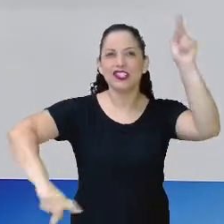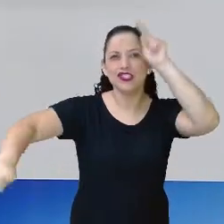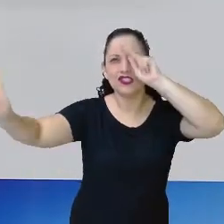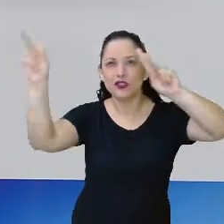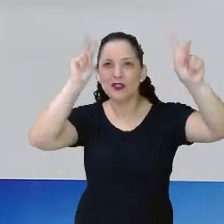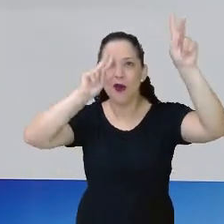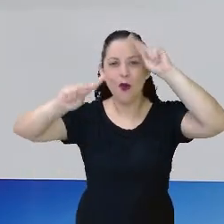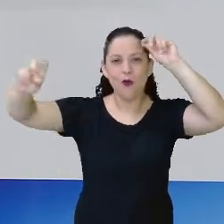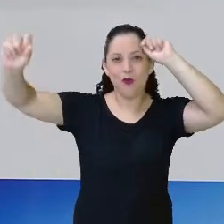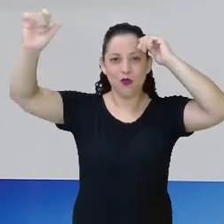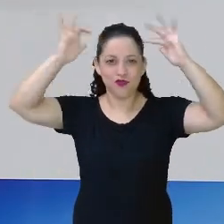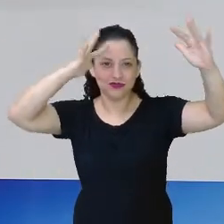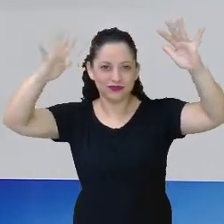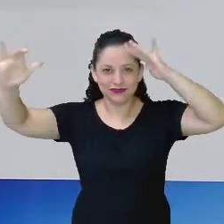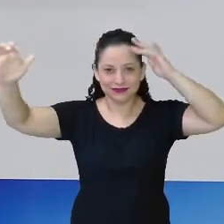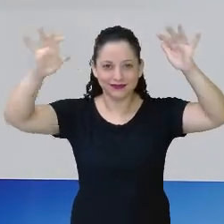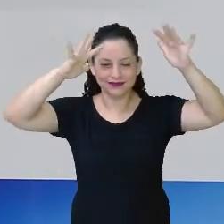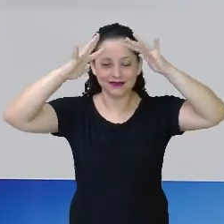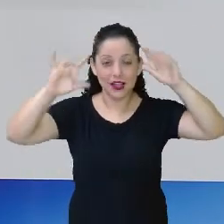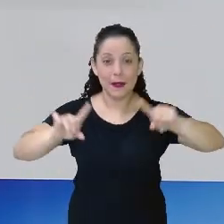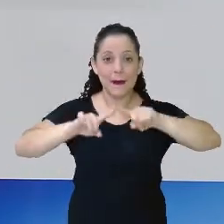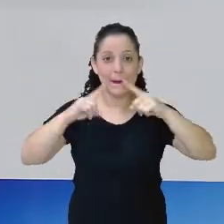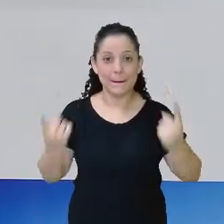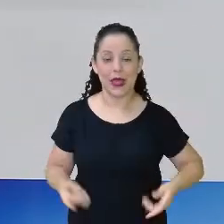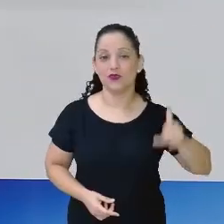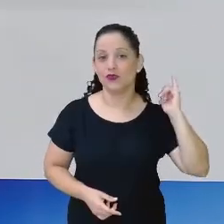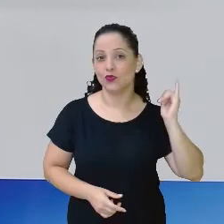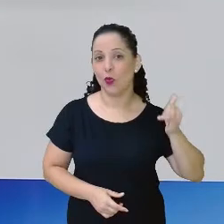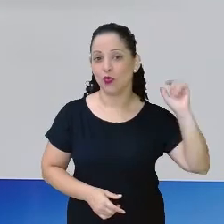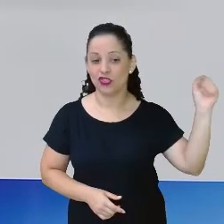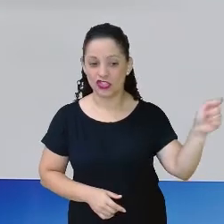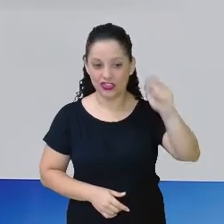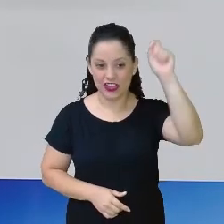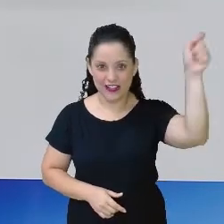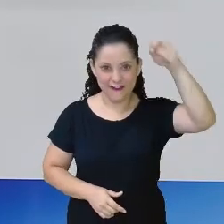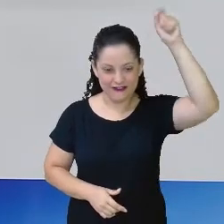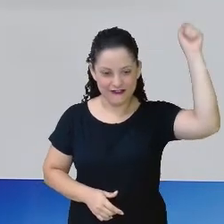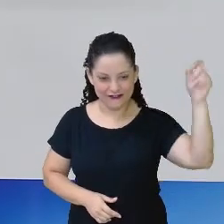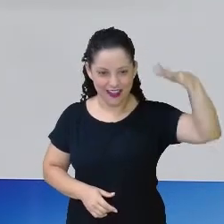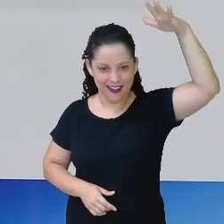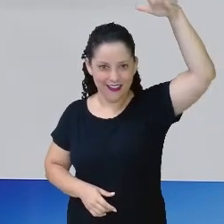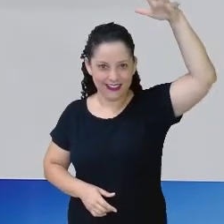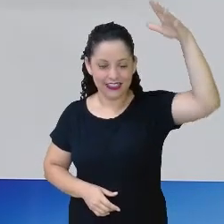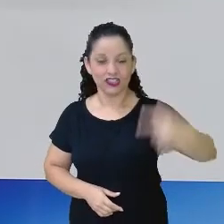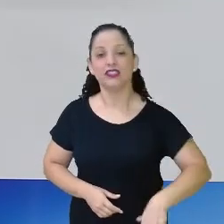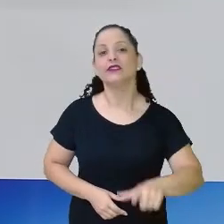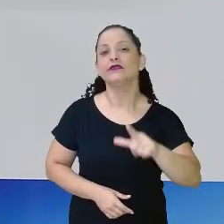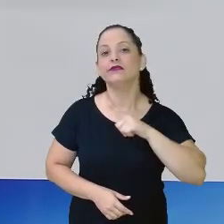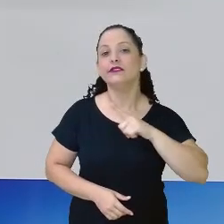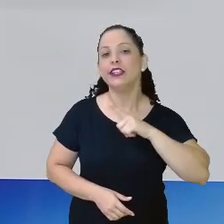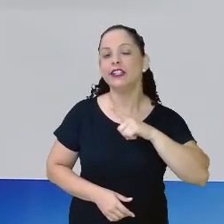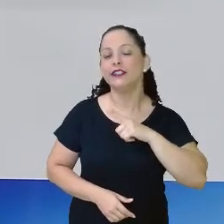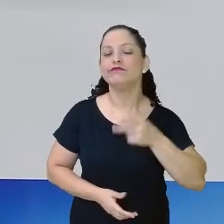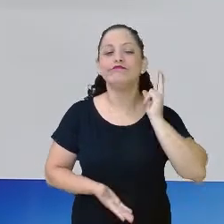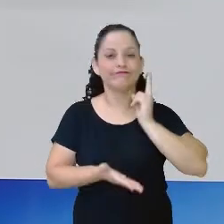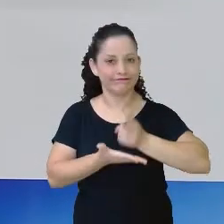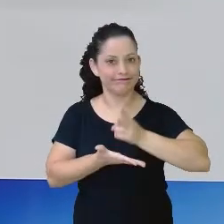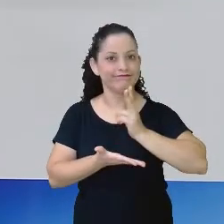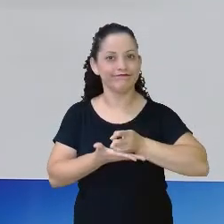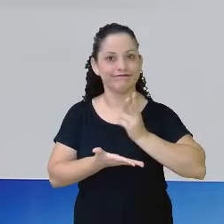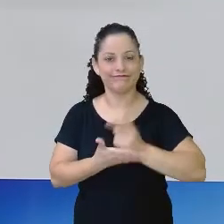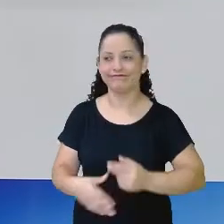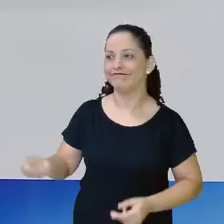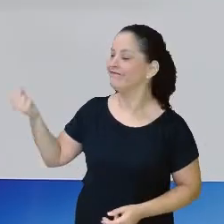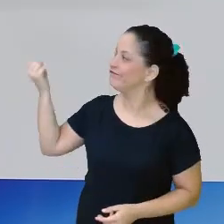usar a imaginação. Mas, nos contos de fadas, geralmente aparece, eu vou dizer a vocês que sempre aparece